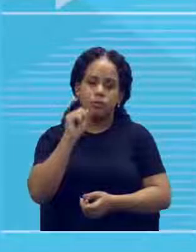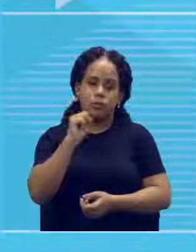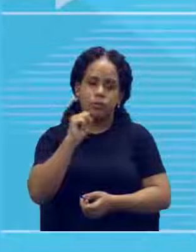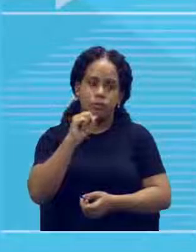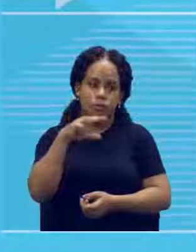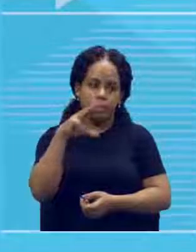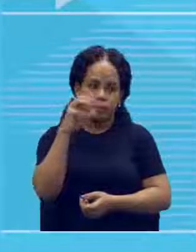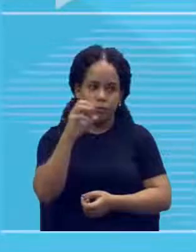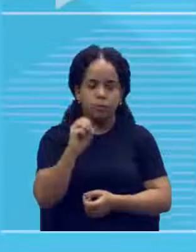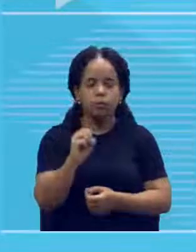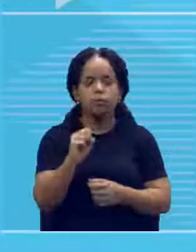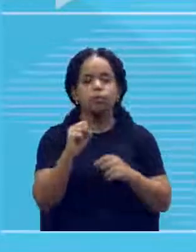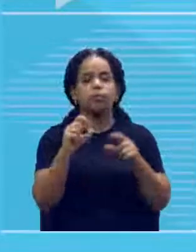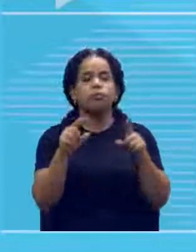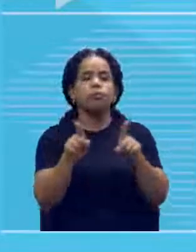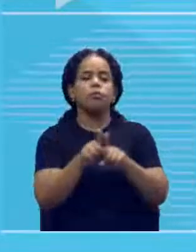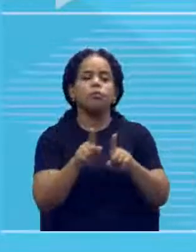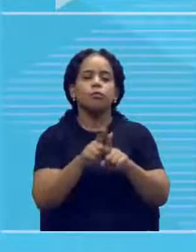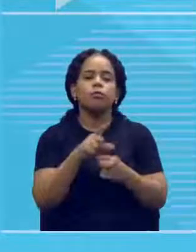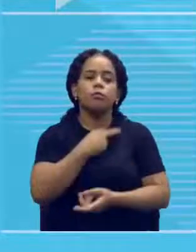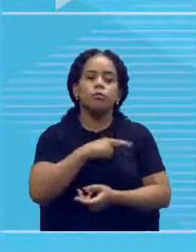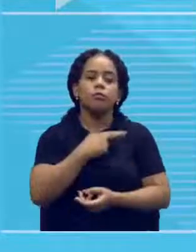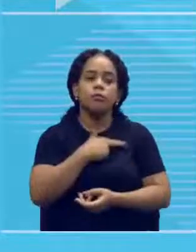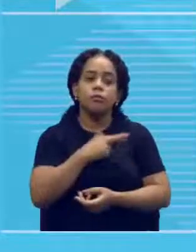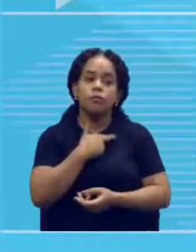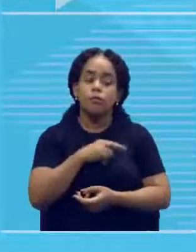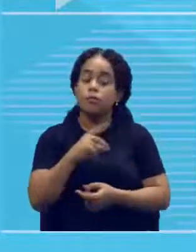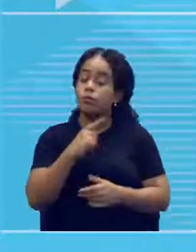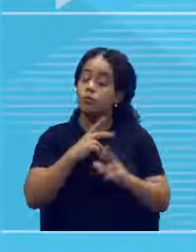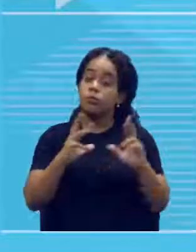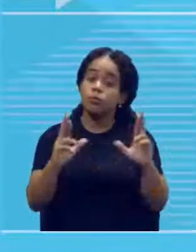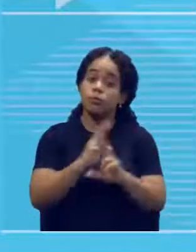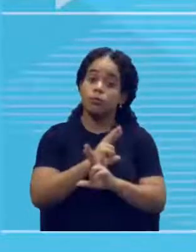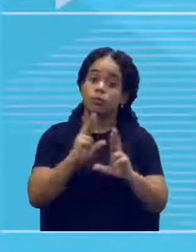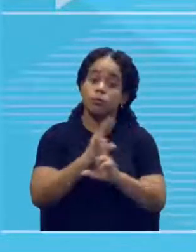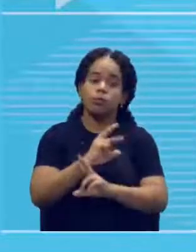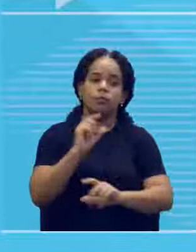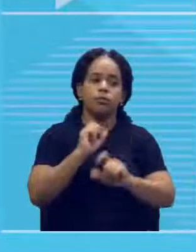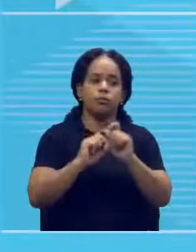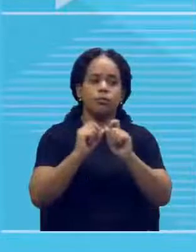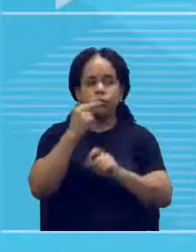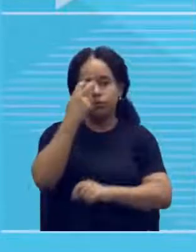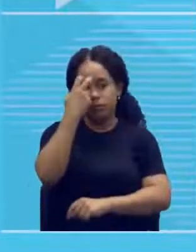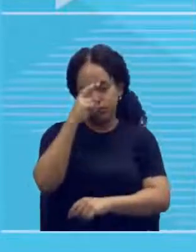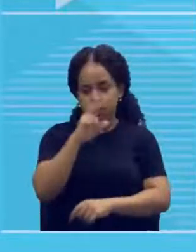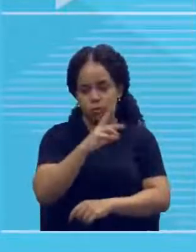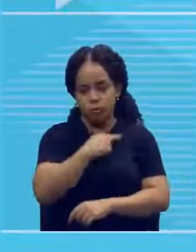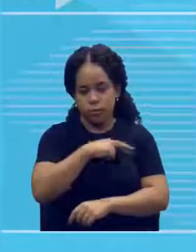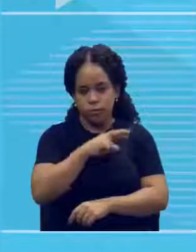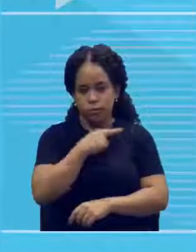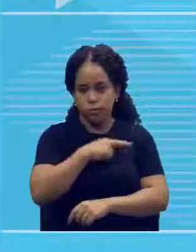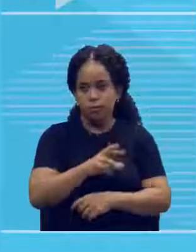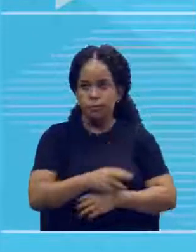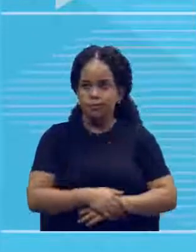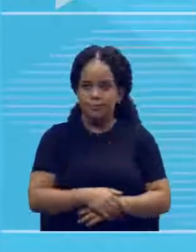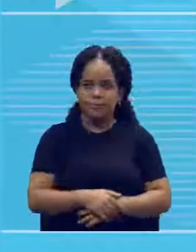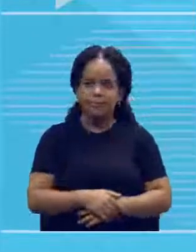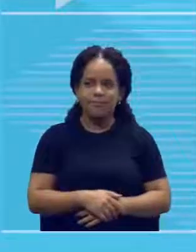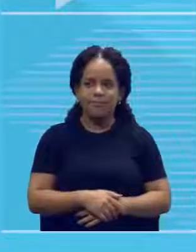ou seja, está muito ligado àquela cultura religiosa